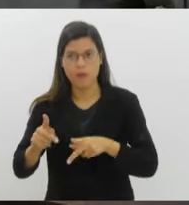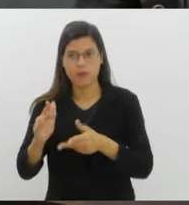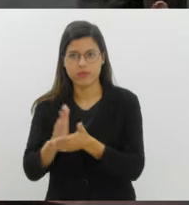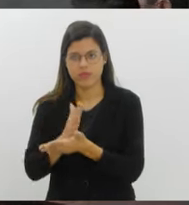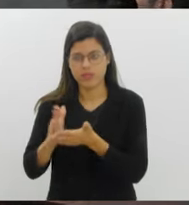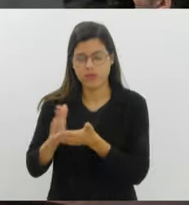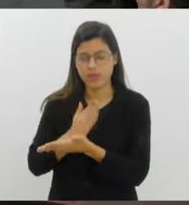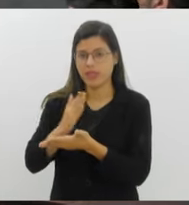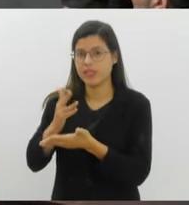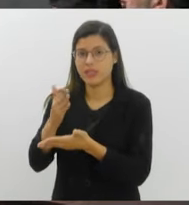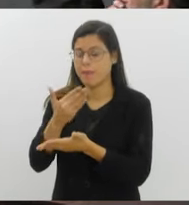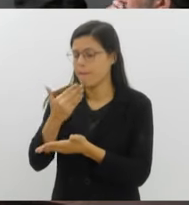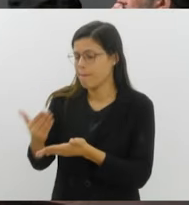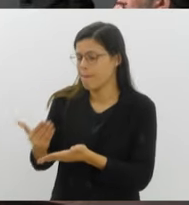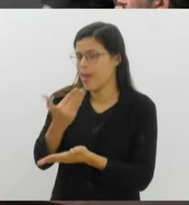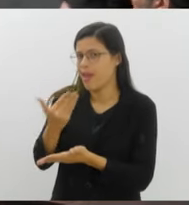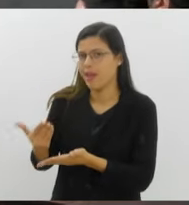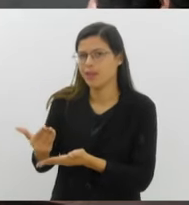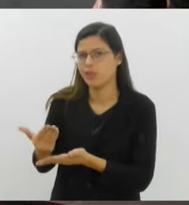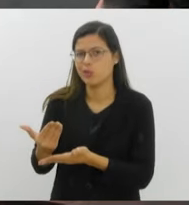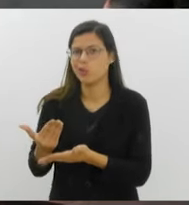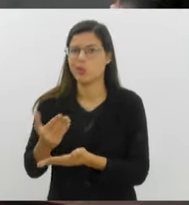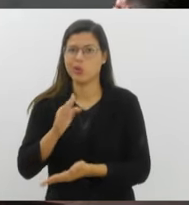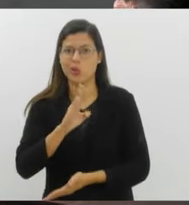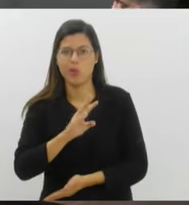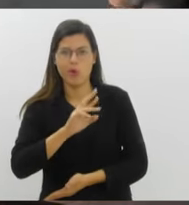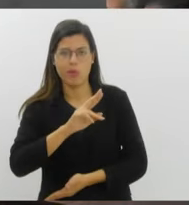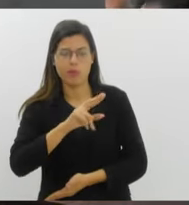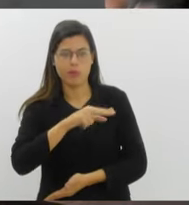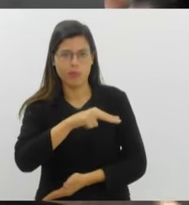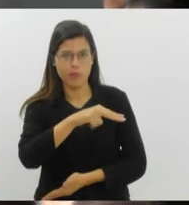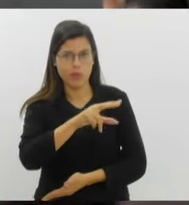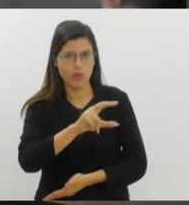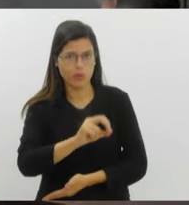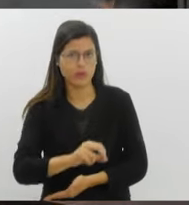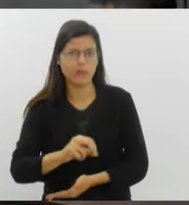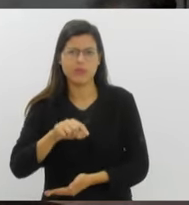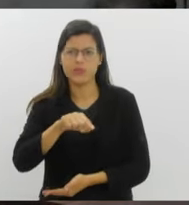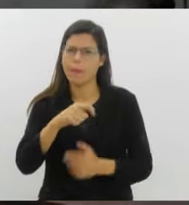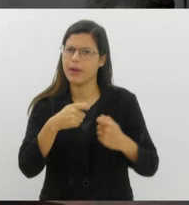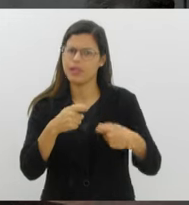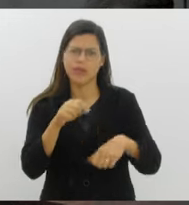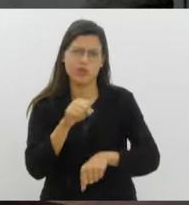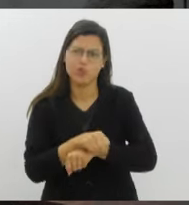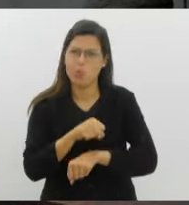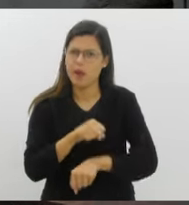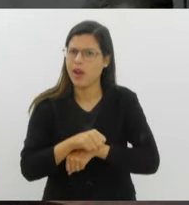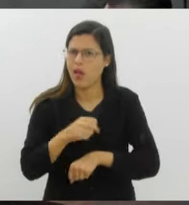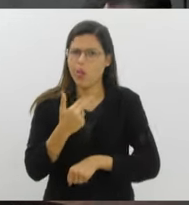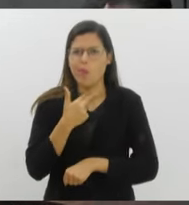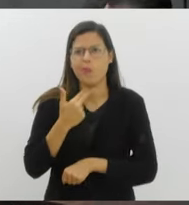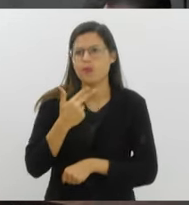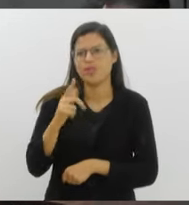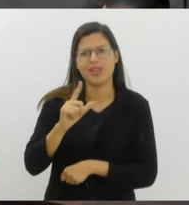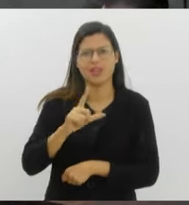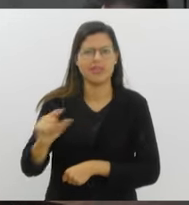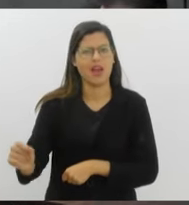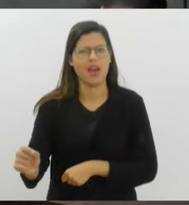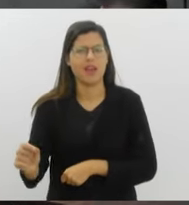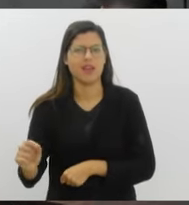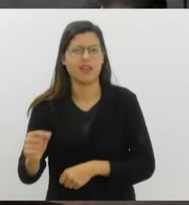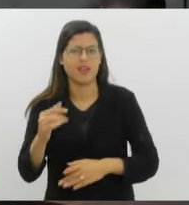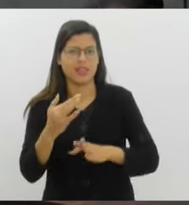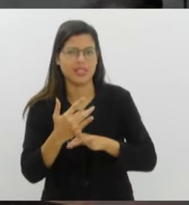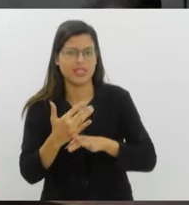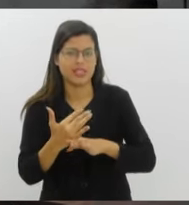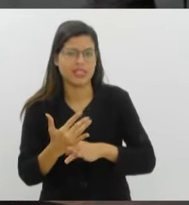cobra: Bruno, você tinha que esperar mais um pouquinho, você não podia ter saído, nossa cidade está parada